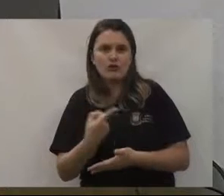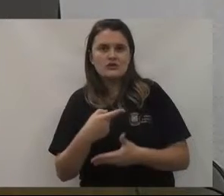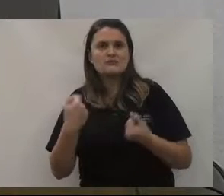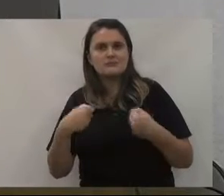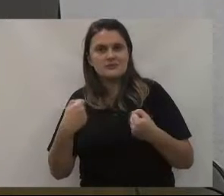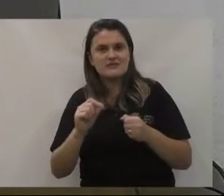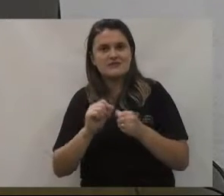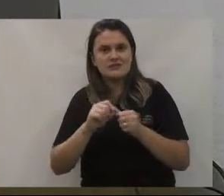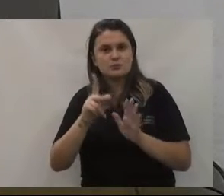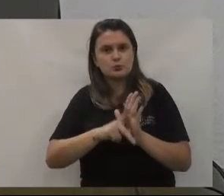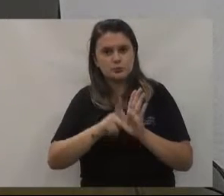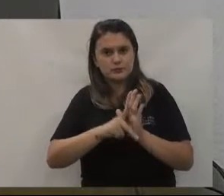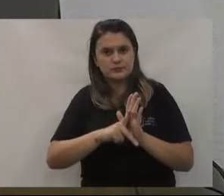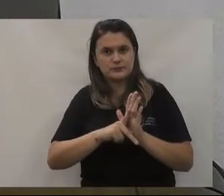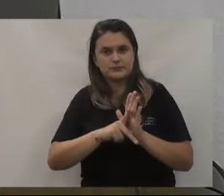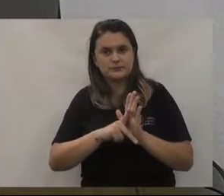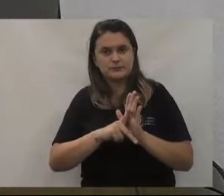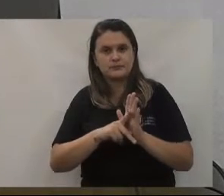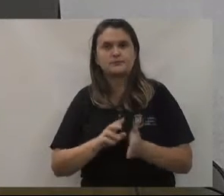fazer um projeto.